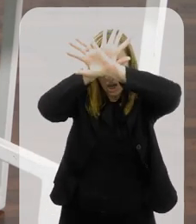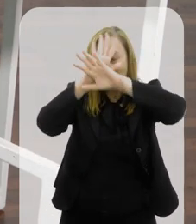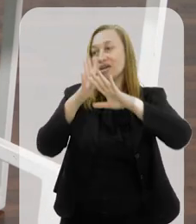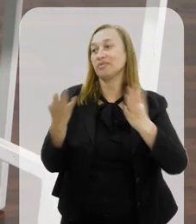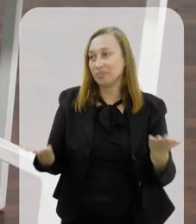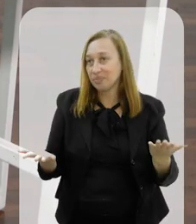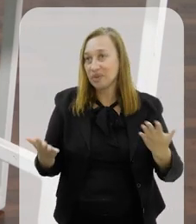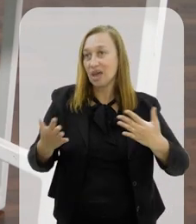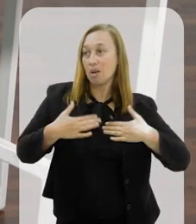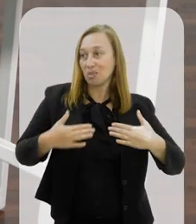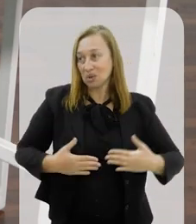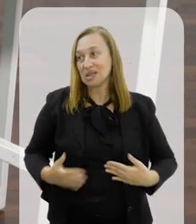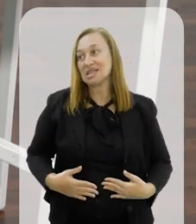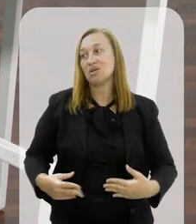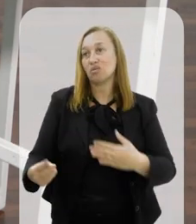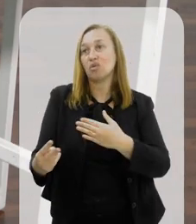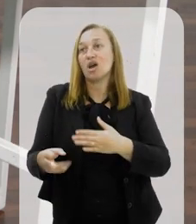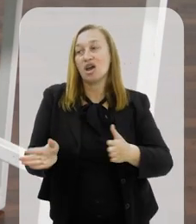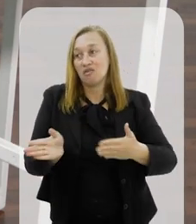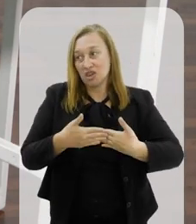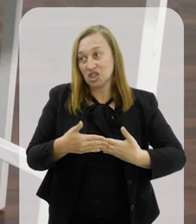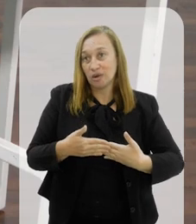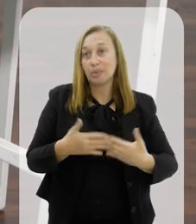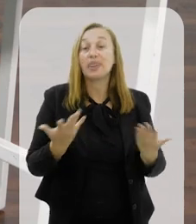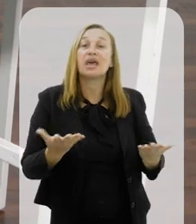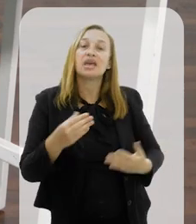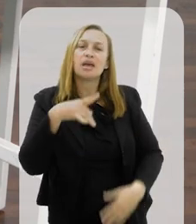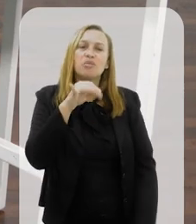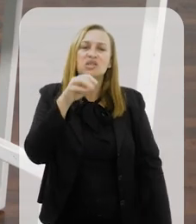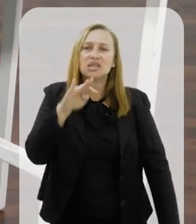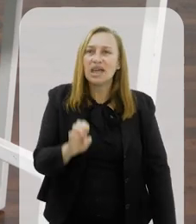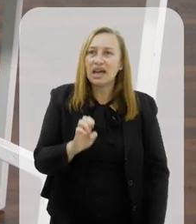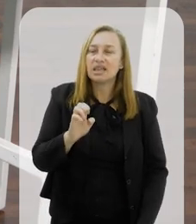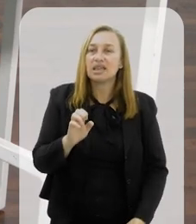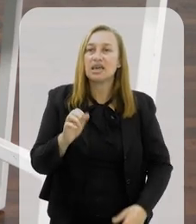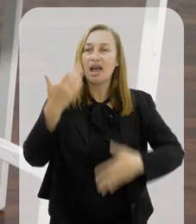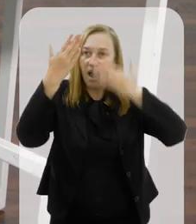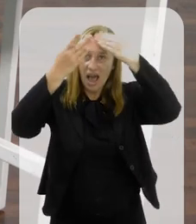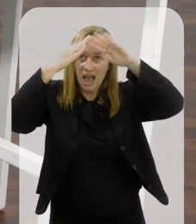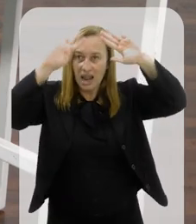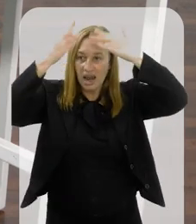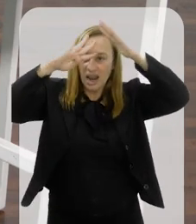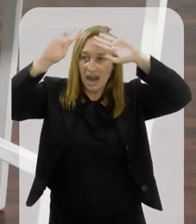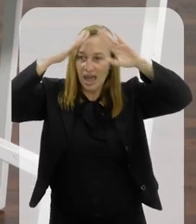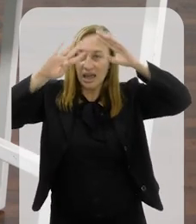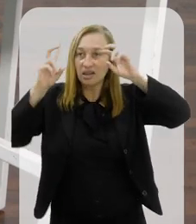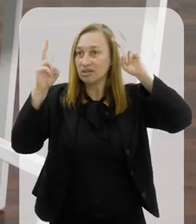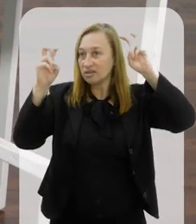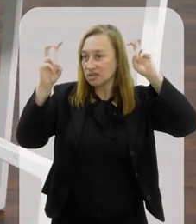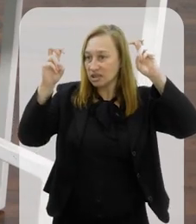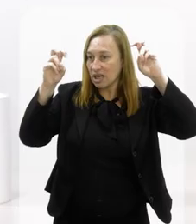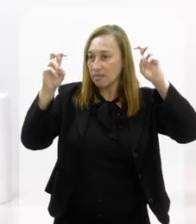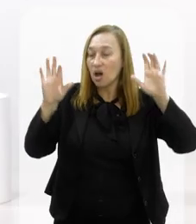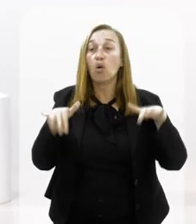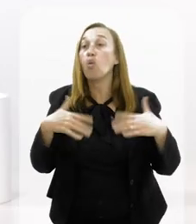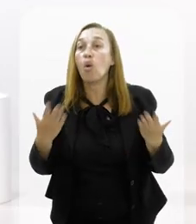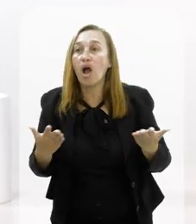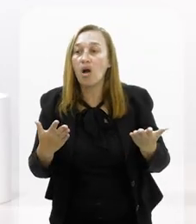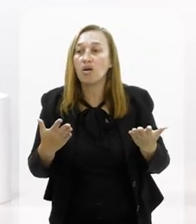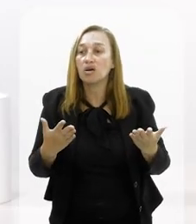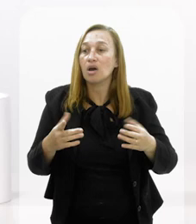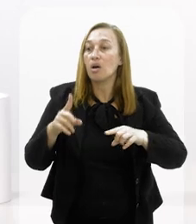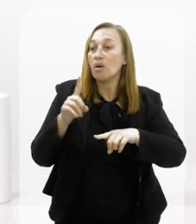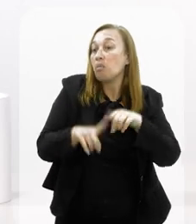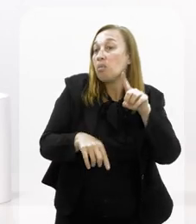precisando Então essa é a temática do do e da M Cidade Alegre ficou com qual enredo lá eles vão falar de objetos religiosos